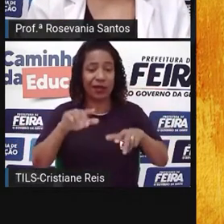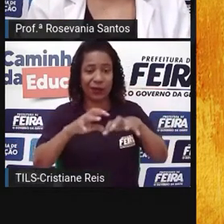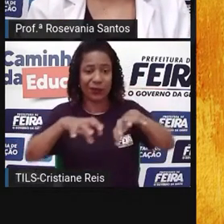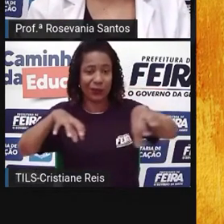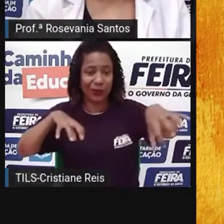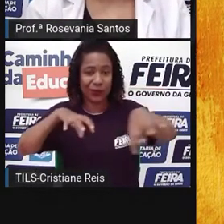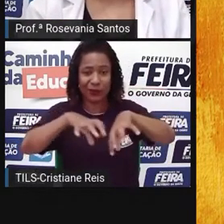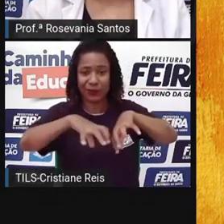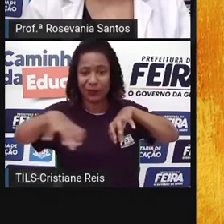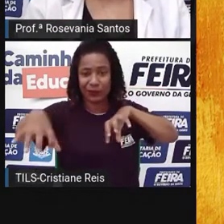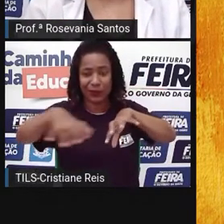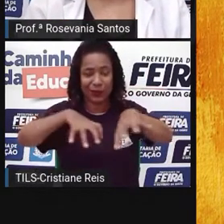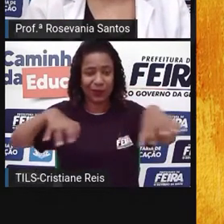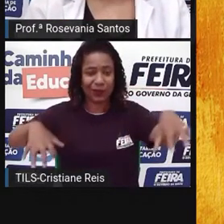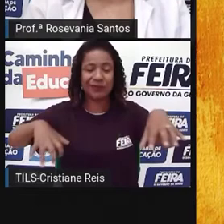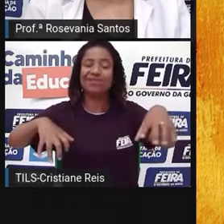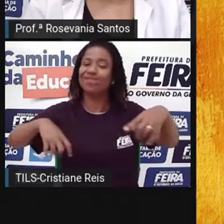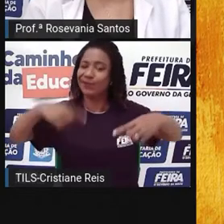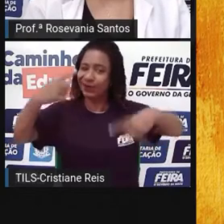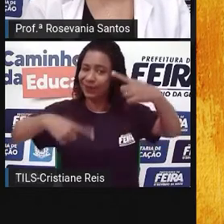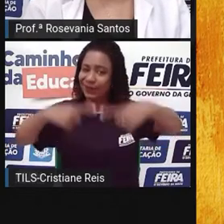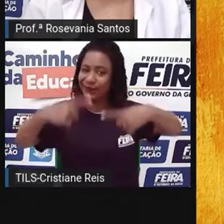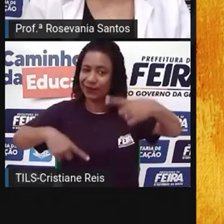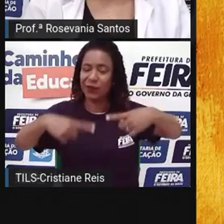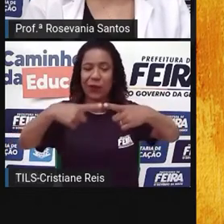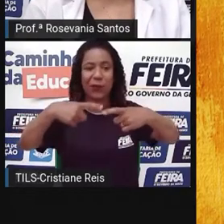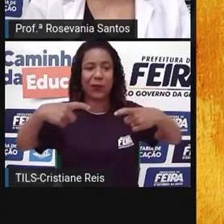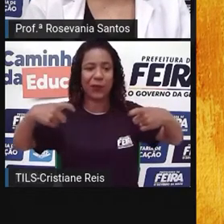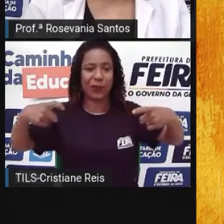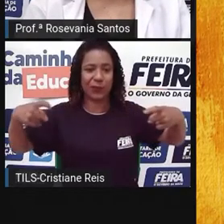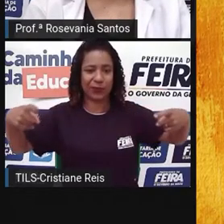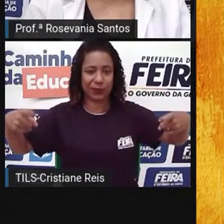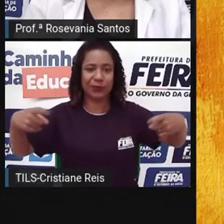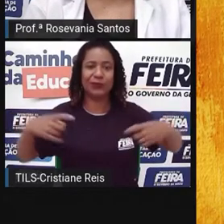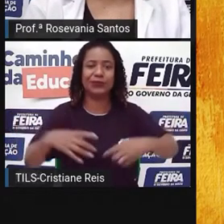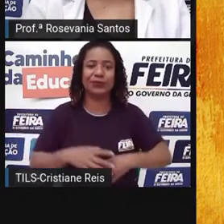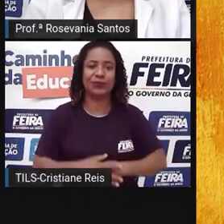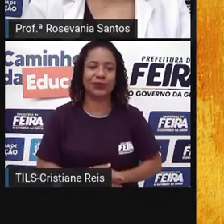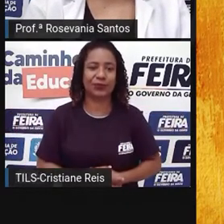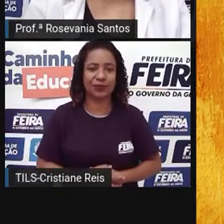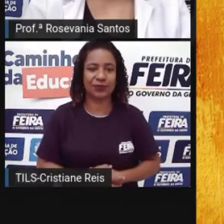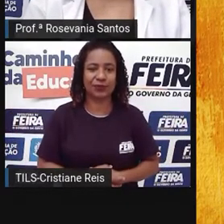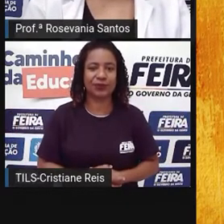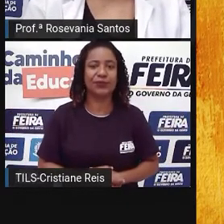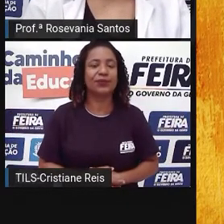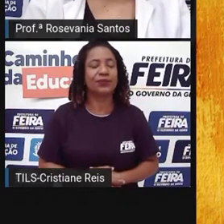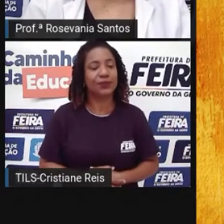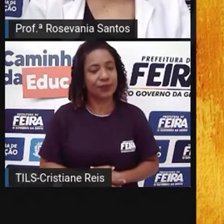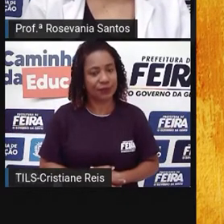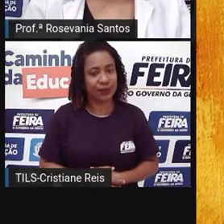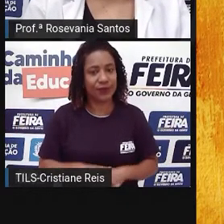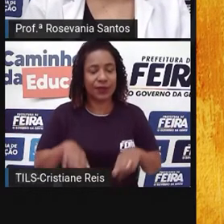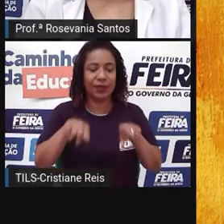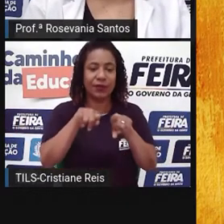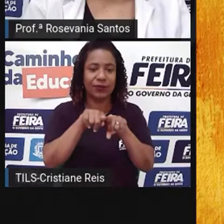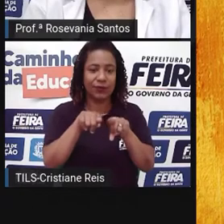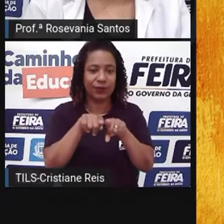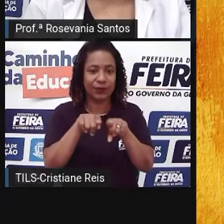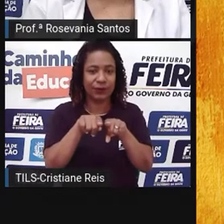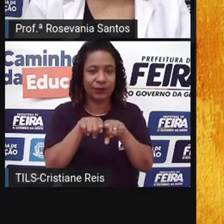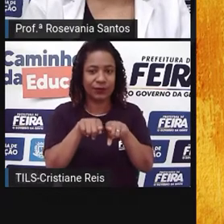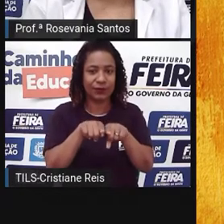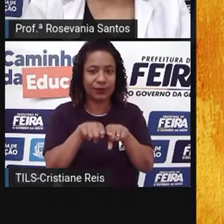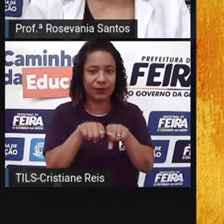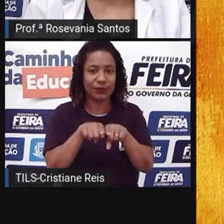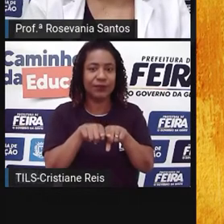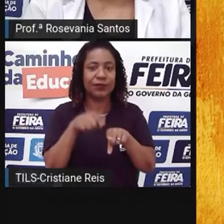tendo algum conflito aí, né, alguma guerra nessa região aí do planeta. Então, ainda tem a questão, né, aqui